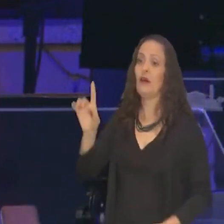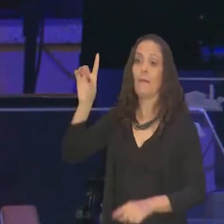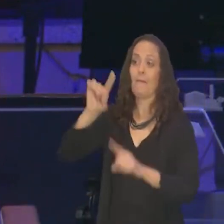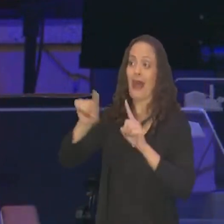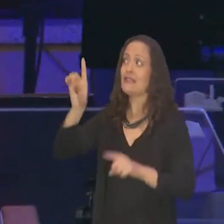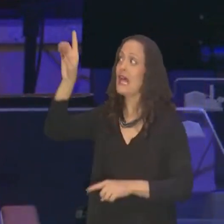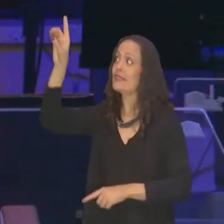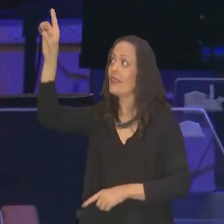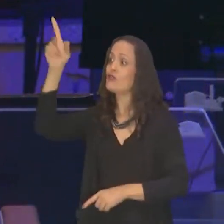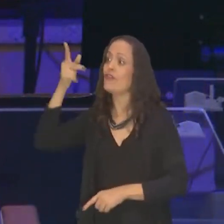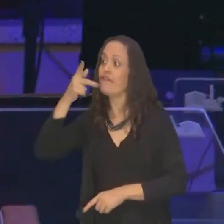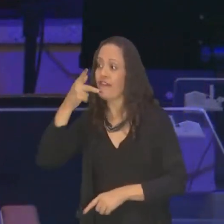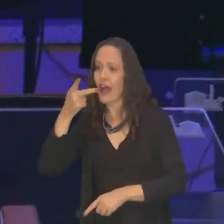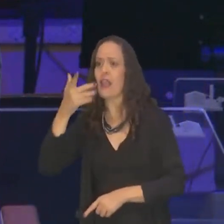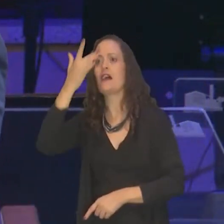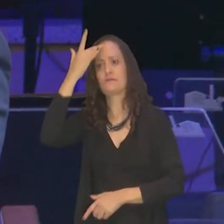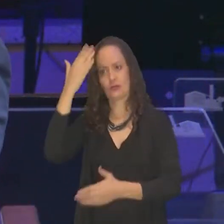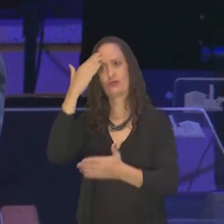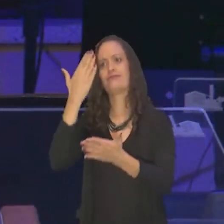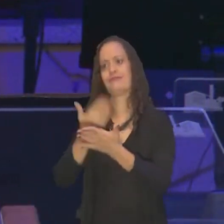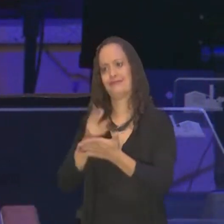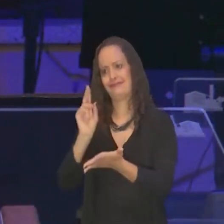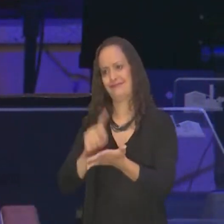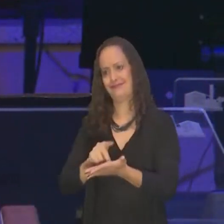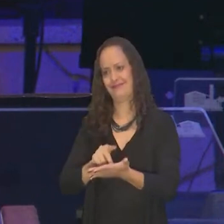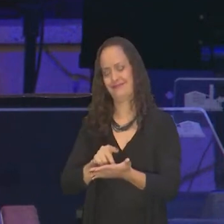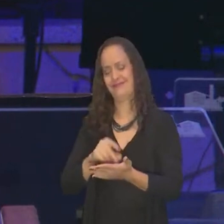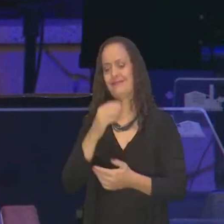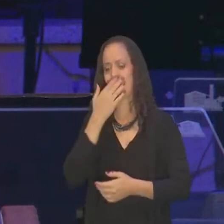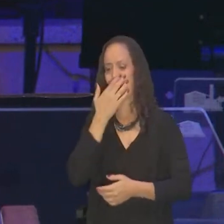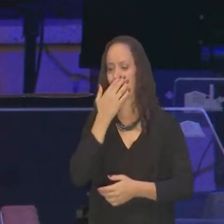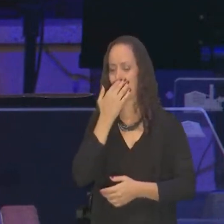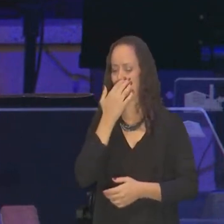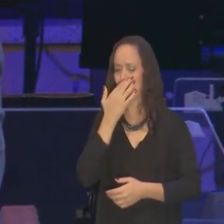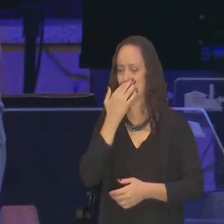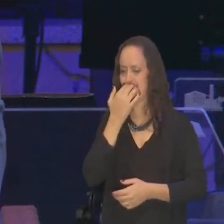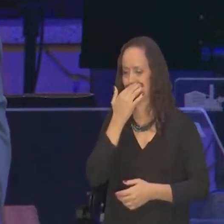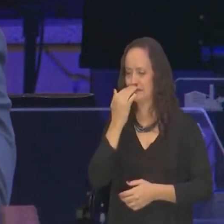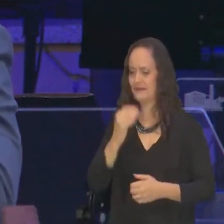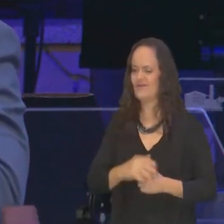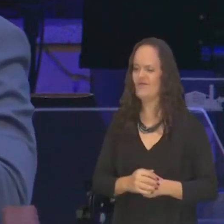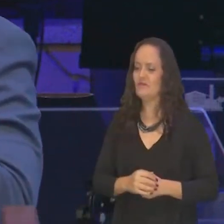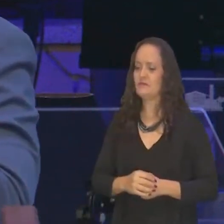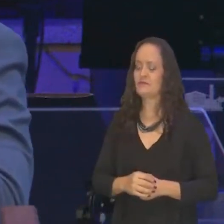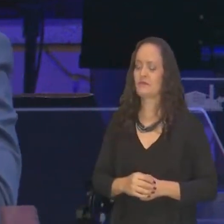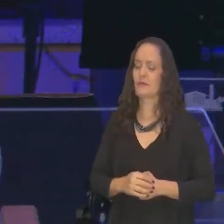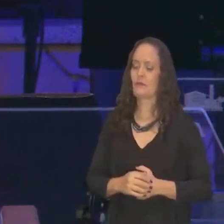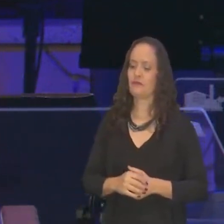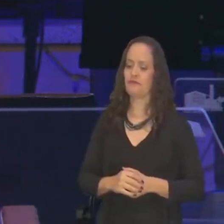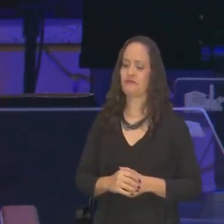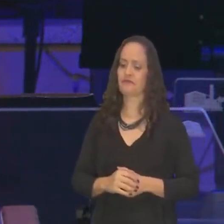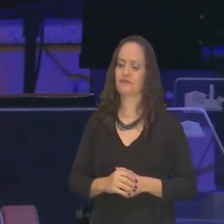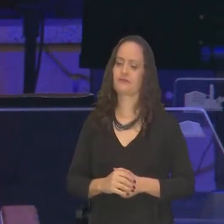os processos normais estabelecidos pelo rito judaico. Isto é uma outra evidência.